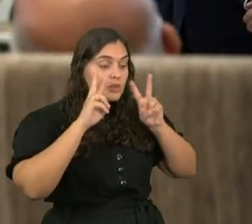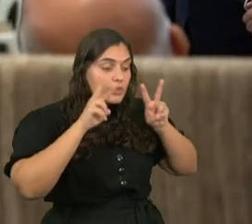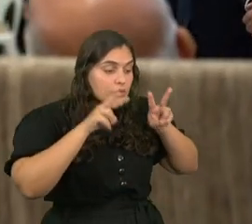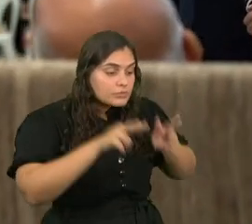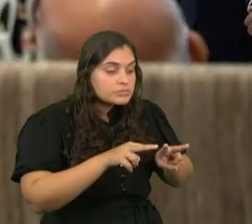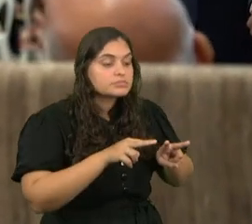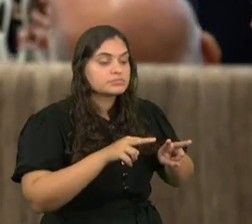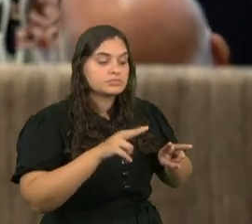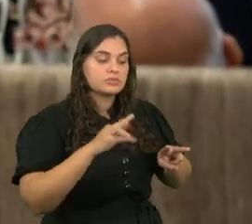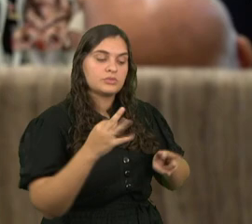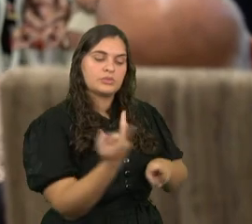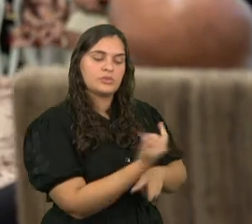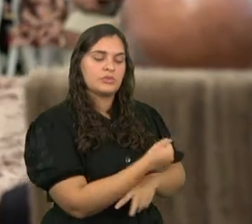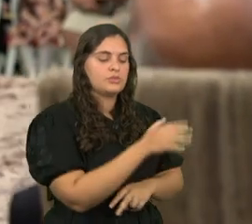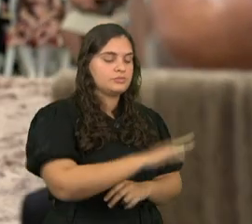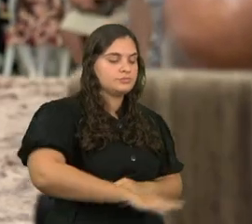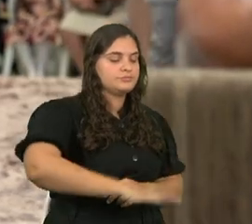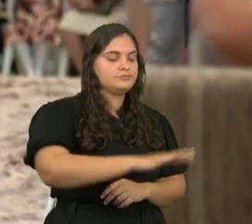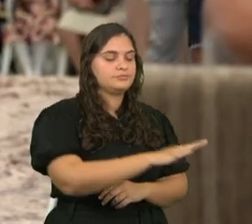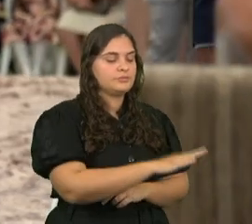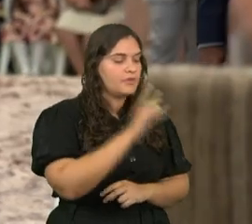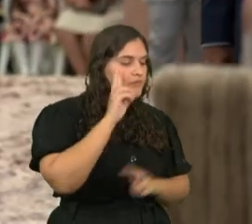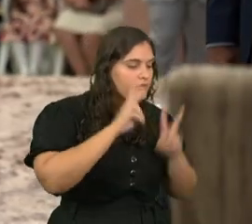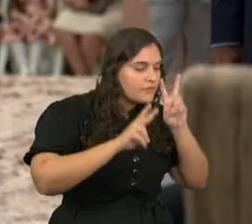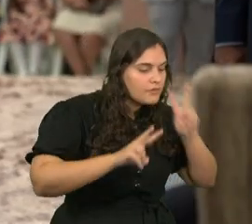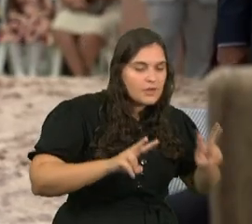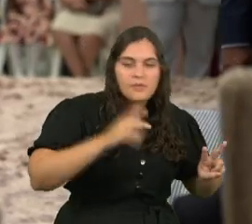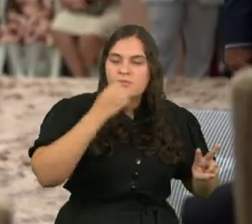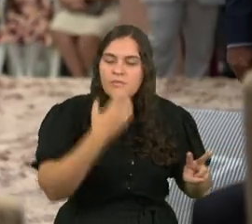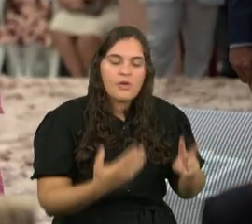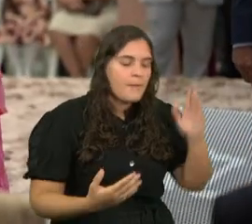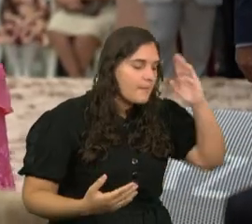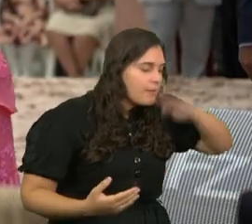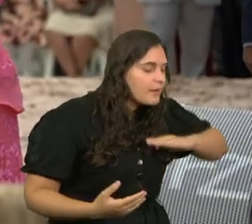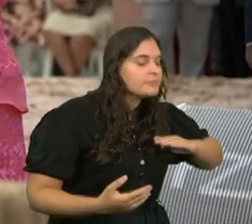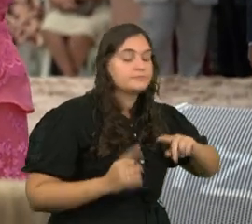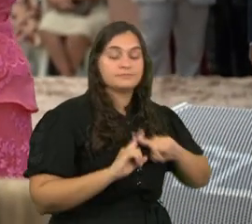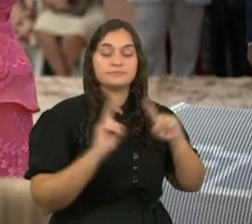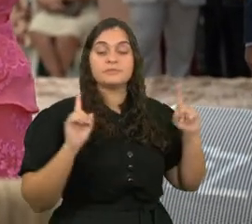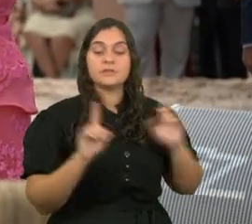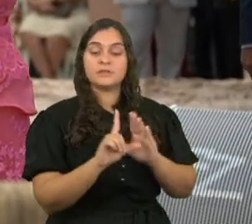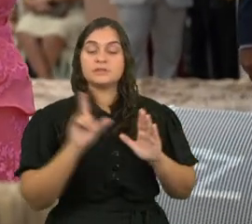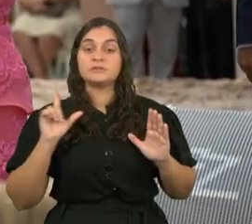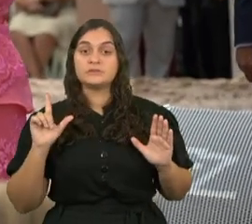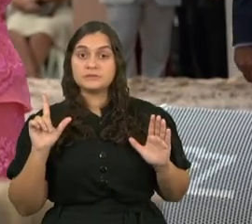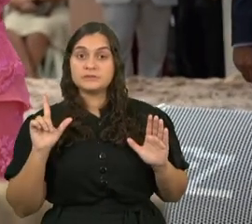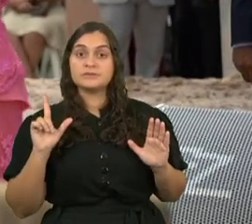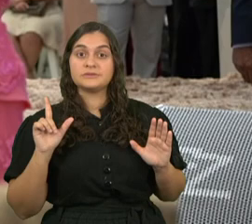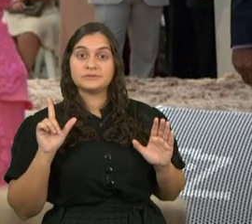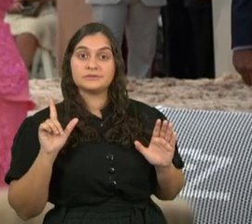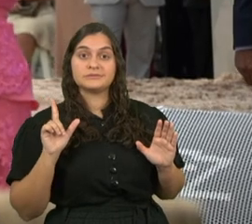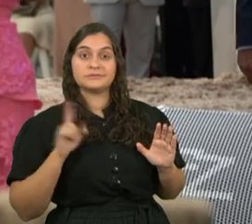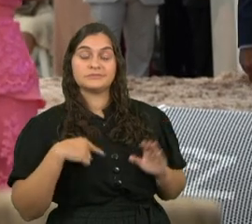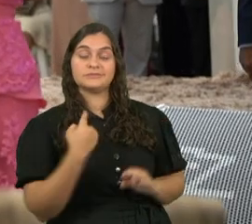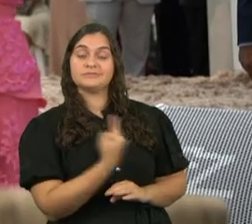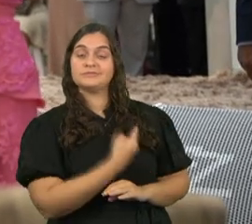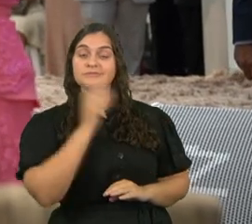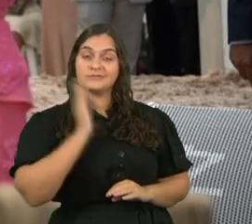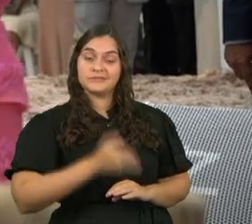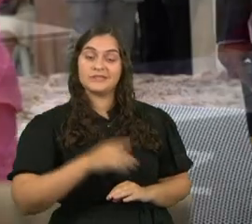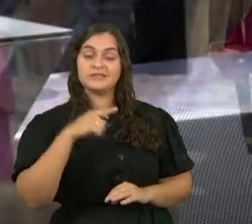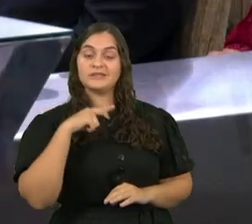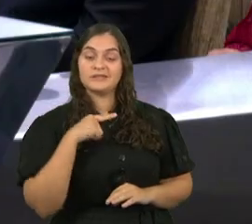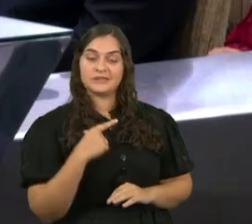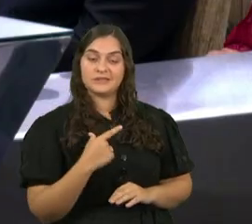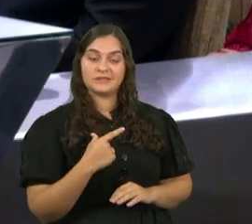lugar, contemplando os bons e os maus. Mas antes de nós já havia alguém na sala. Era